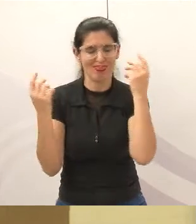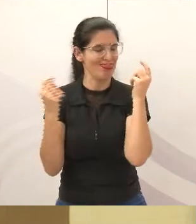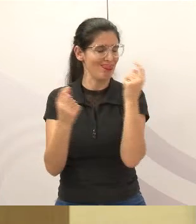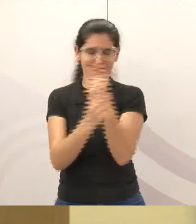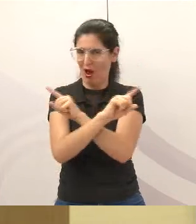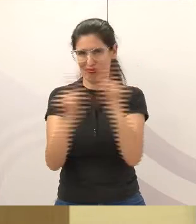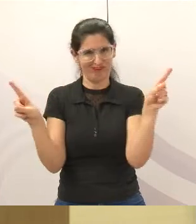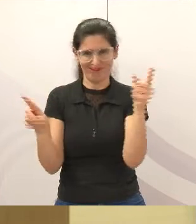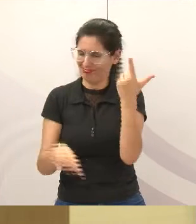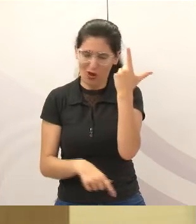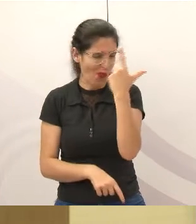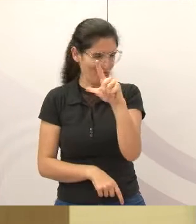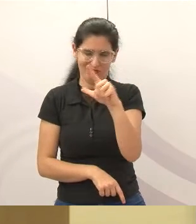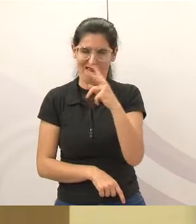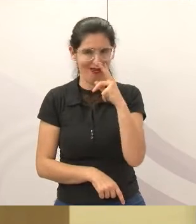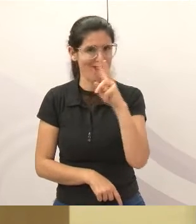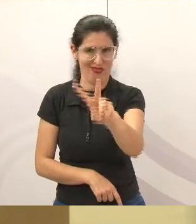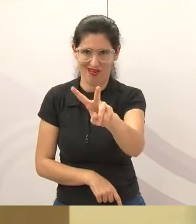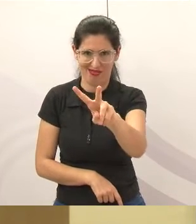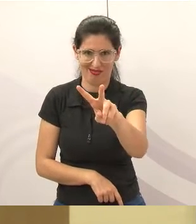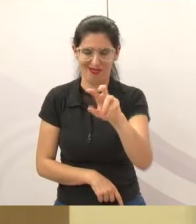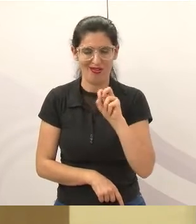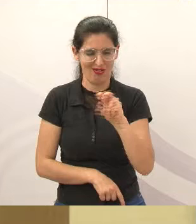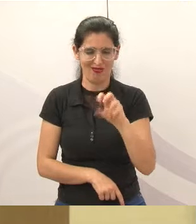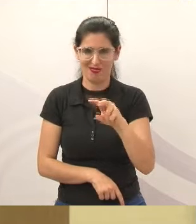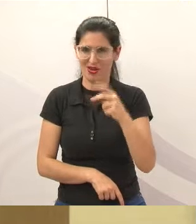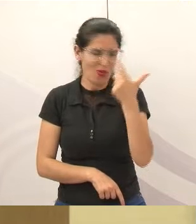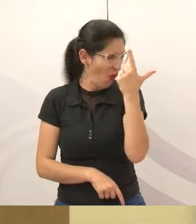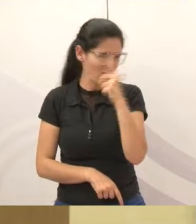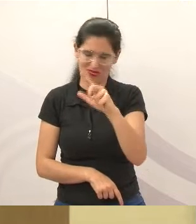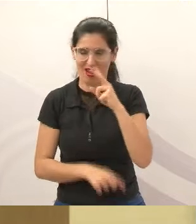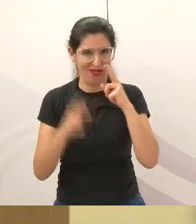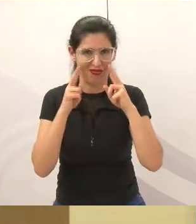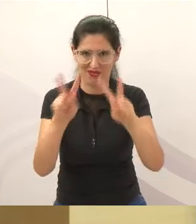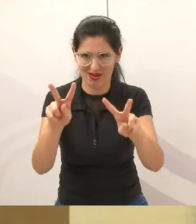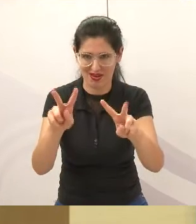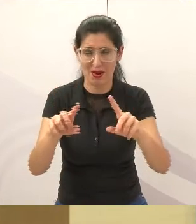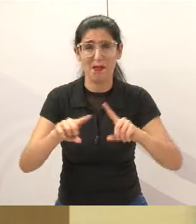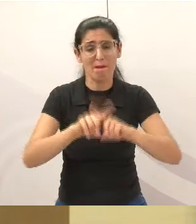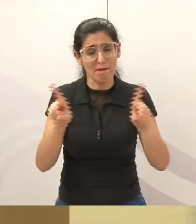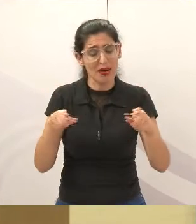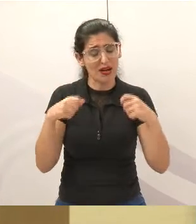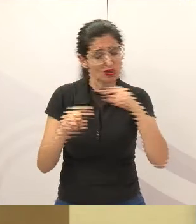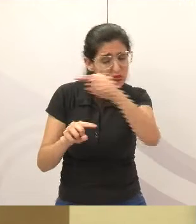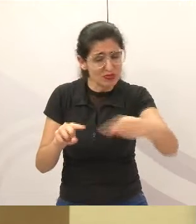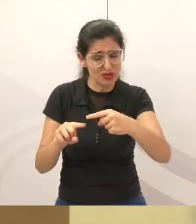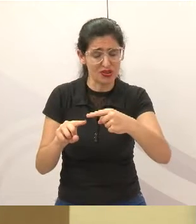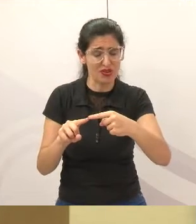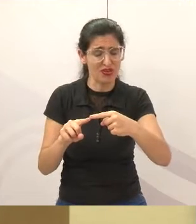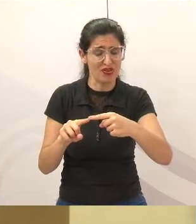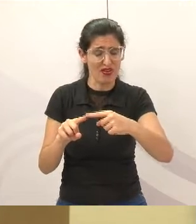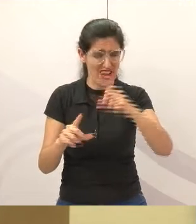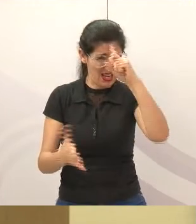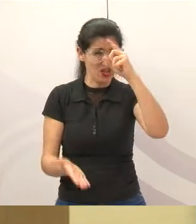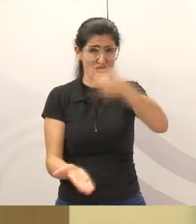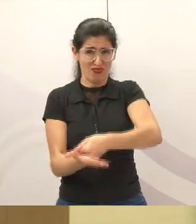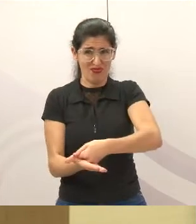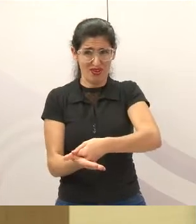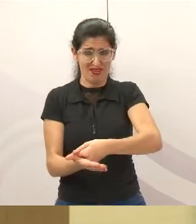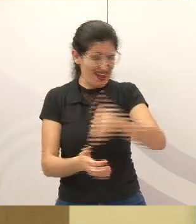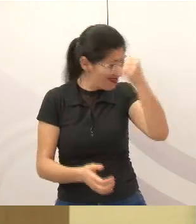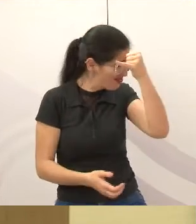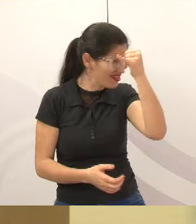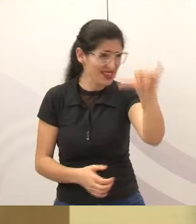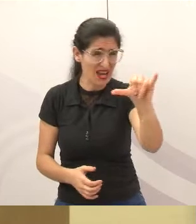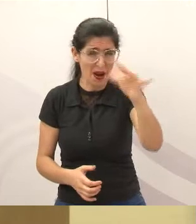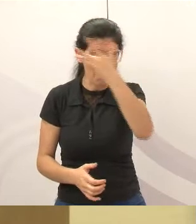vê a respeito das máscaras? A gente vê o município depois que morreu muitas pessoas,